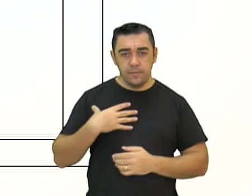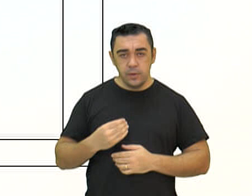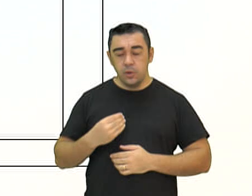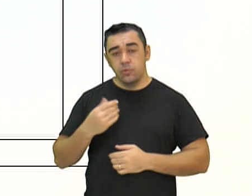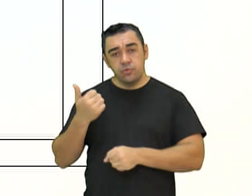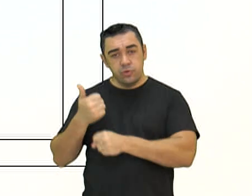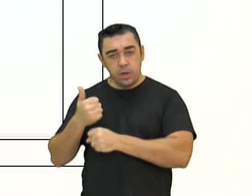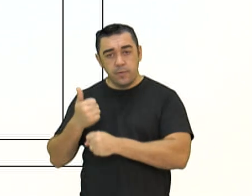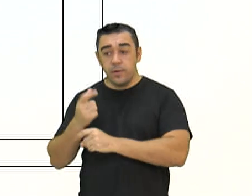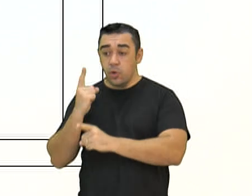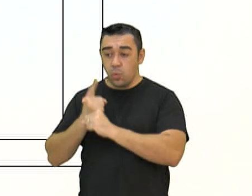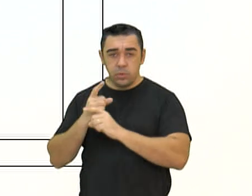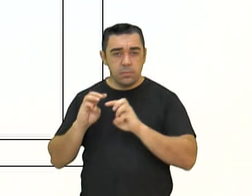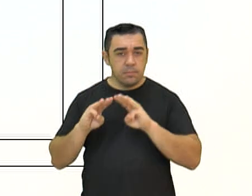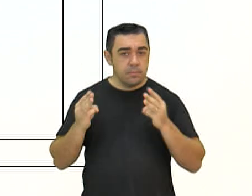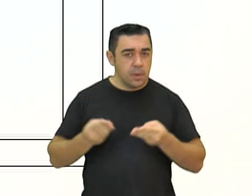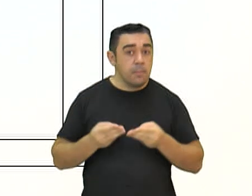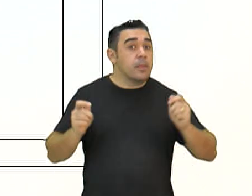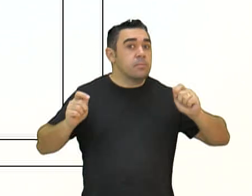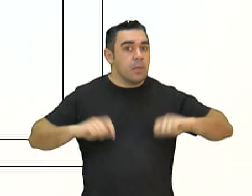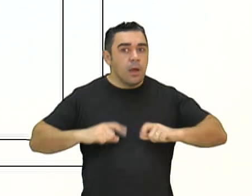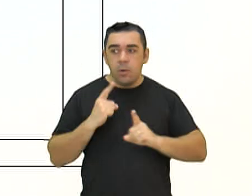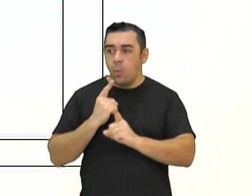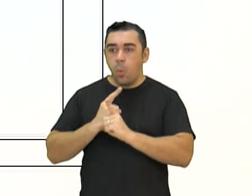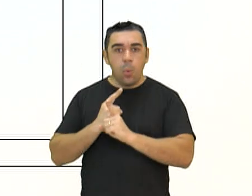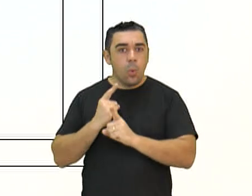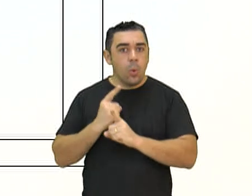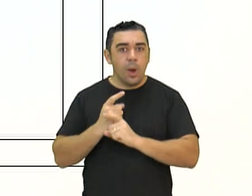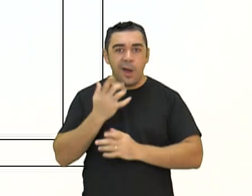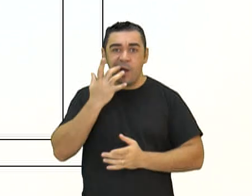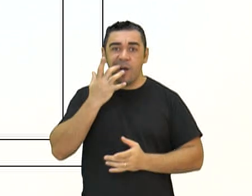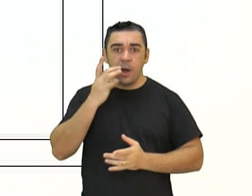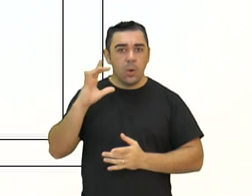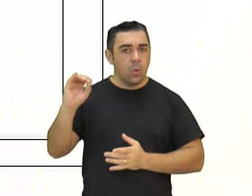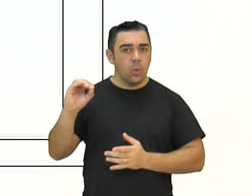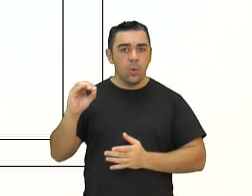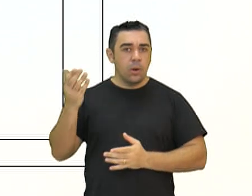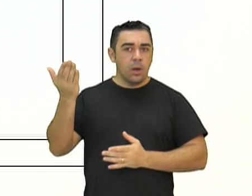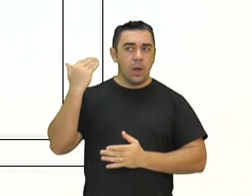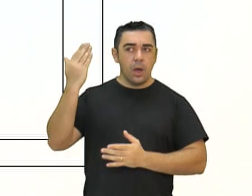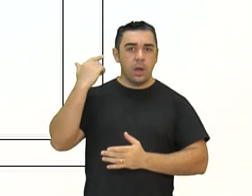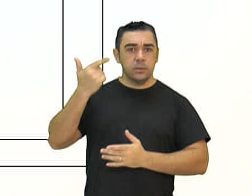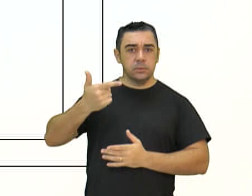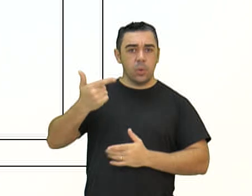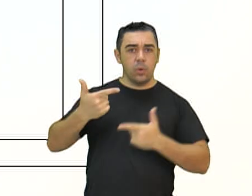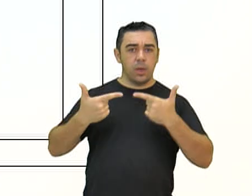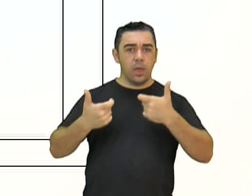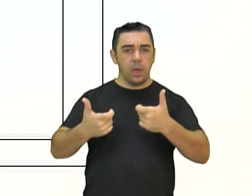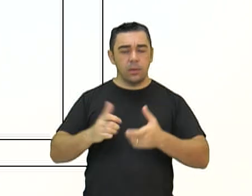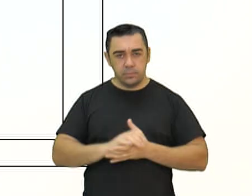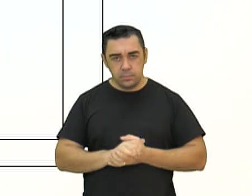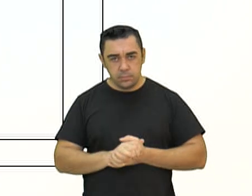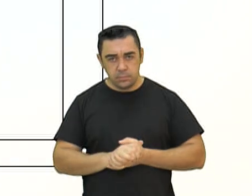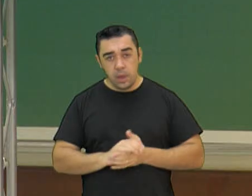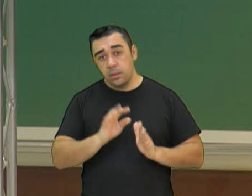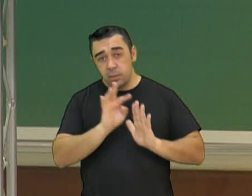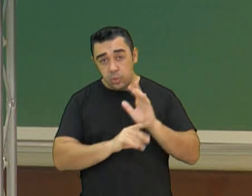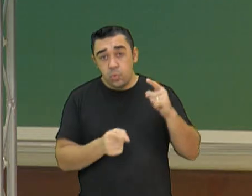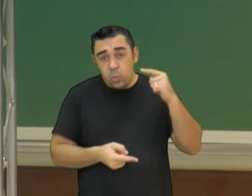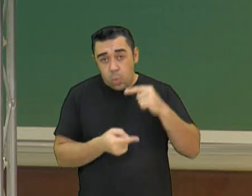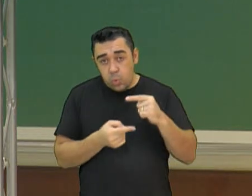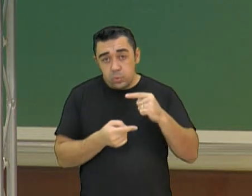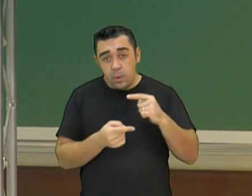patrão encontram um mapa que pode levá-los a um carregamento de ouro perdido desde a Segunda Guerra. Né? Então, ali é um texto bem curtinho,